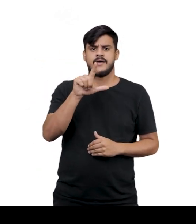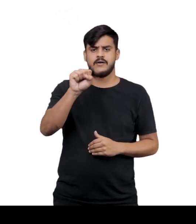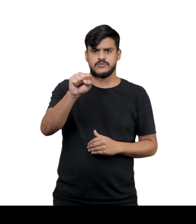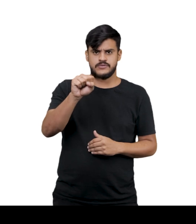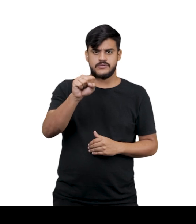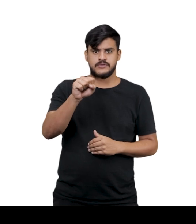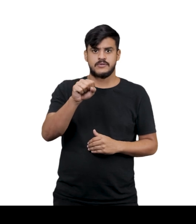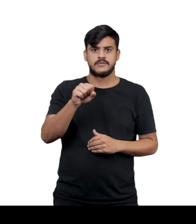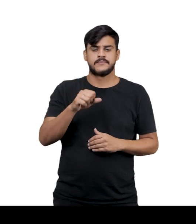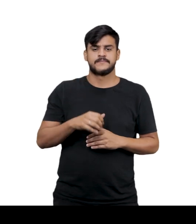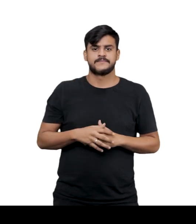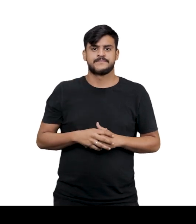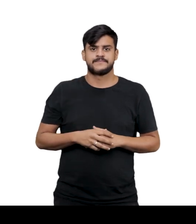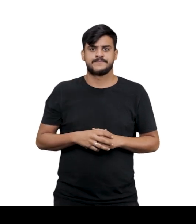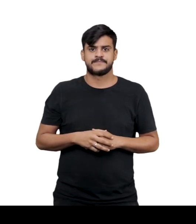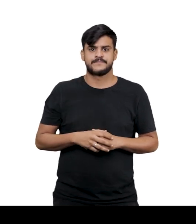Hals,